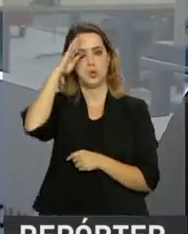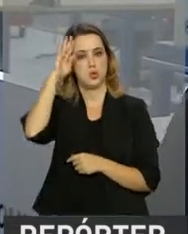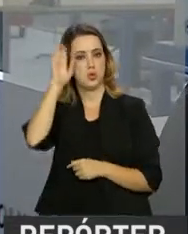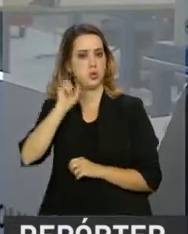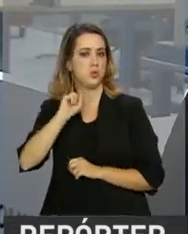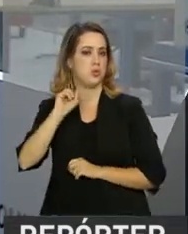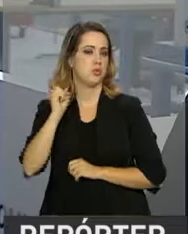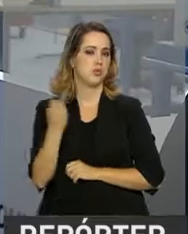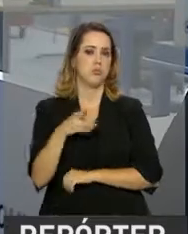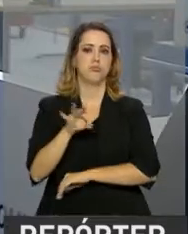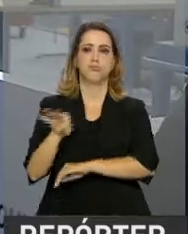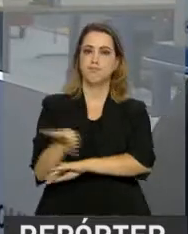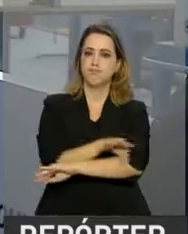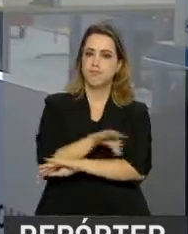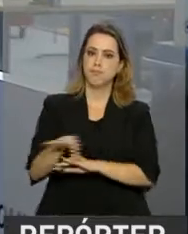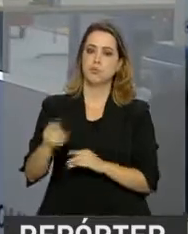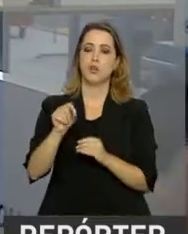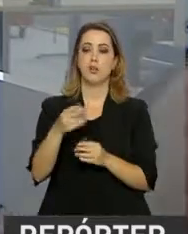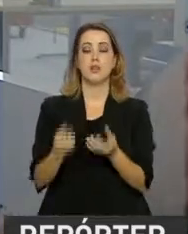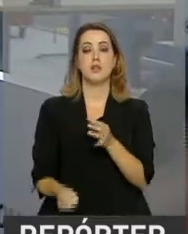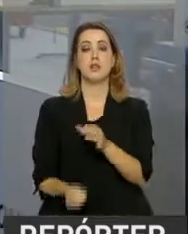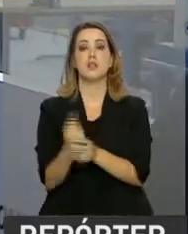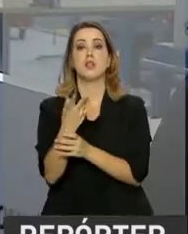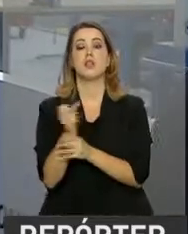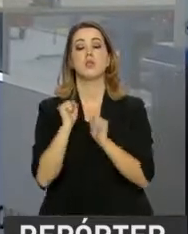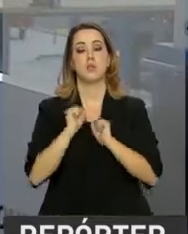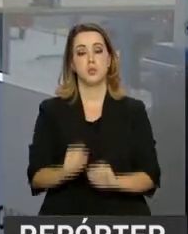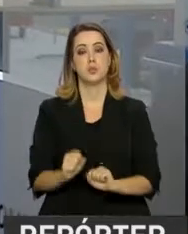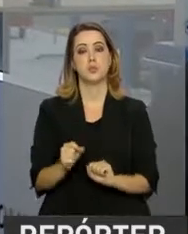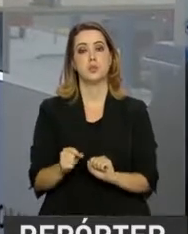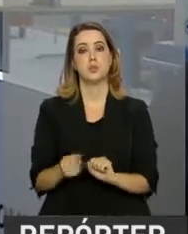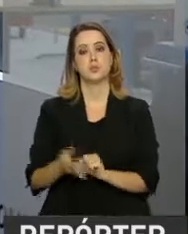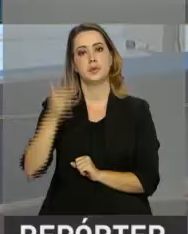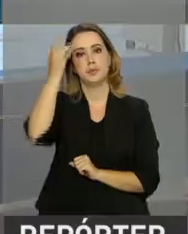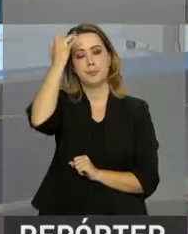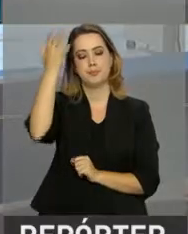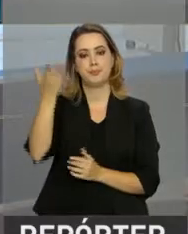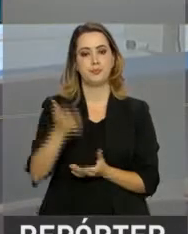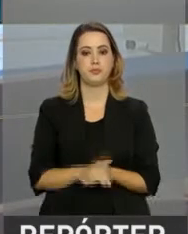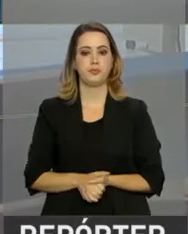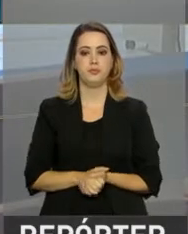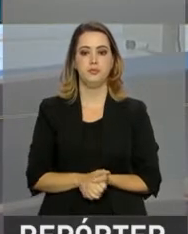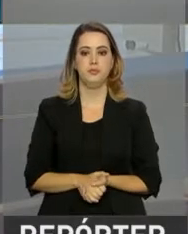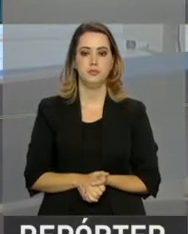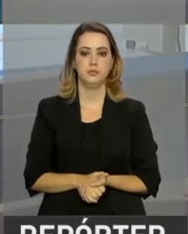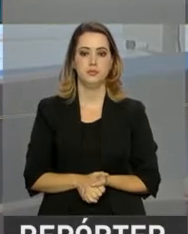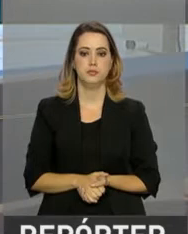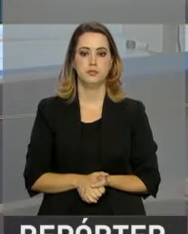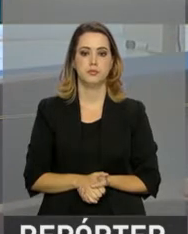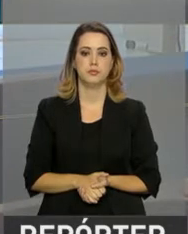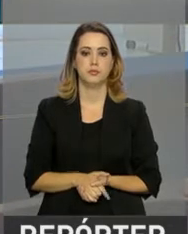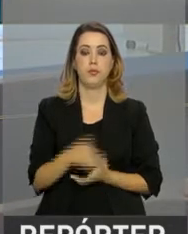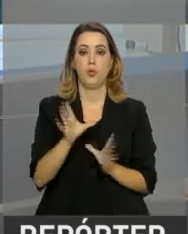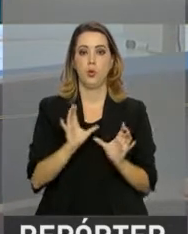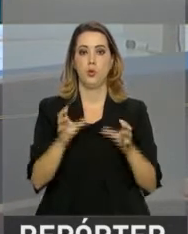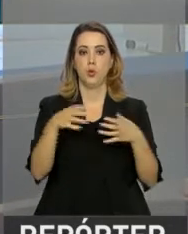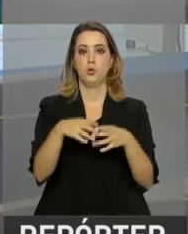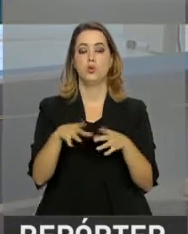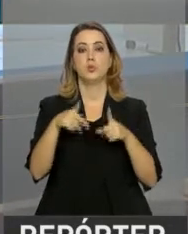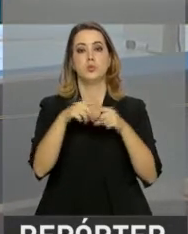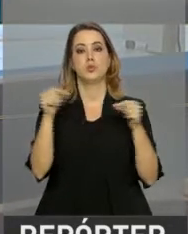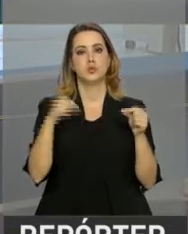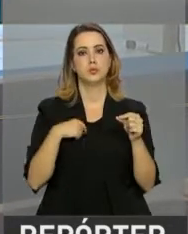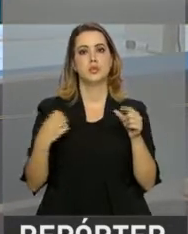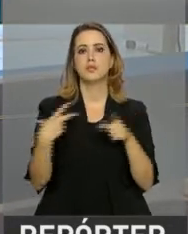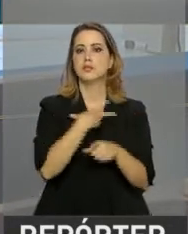de engenharia então ele cria uma oportunidade de carreira com mais facilidade e aí que pedi brasília foi a vencedora